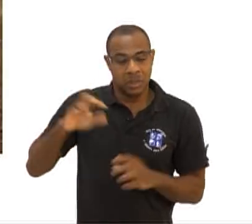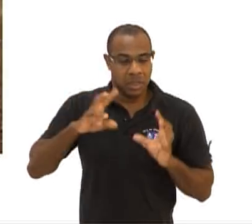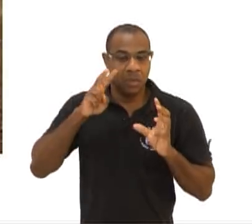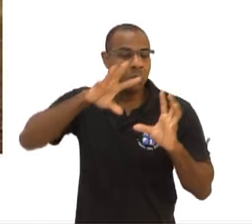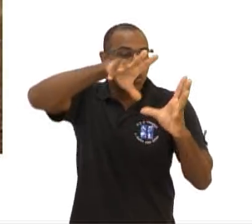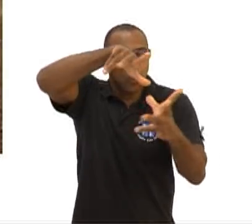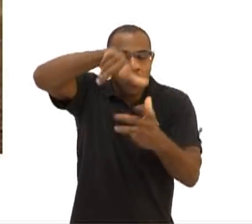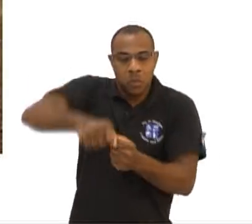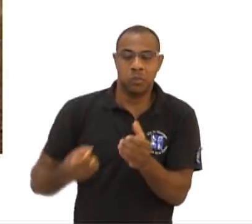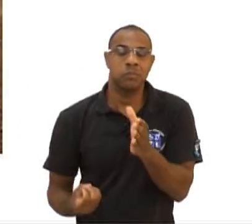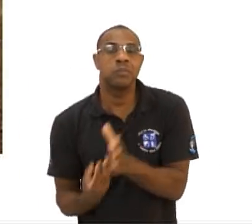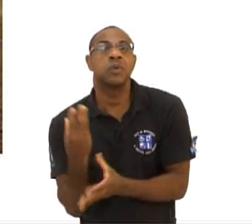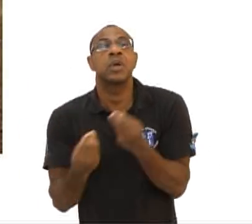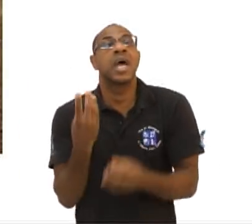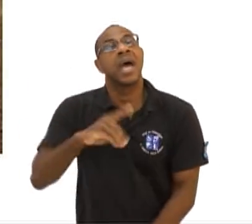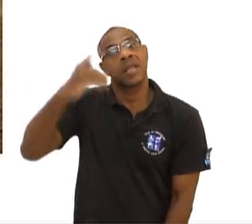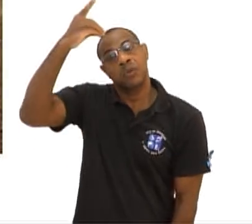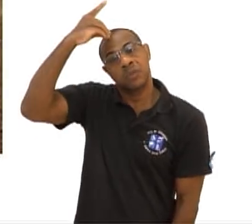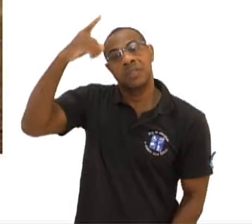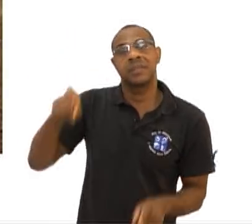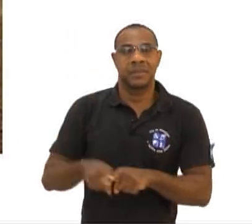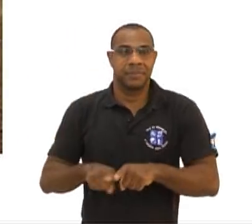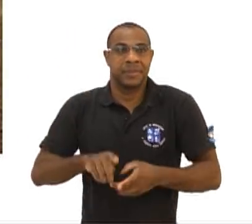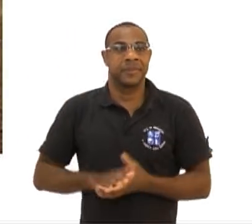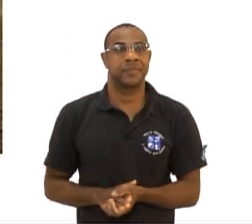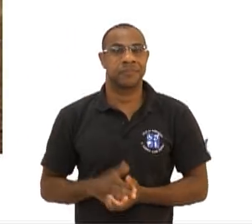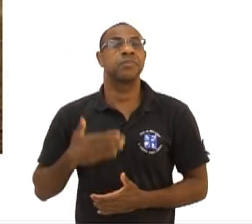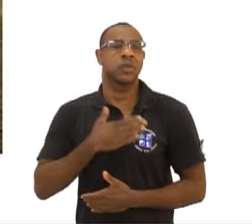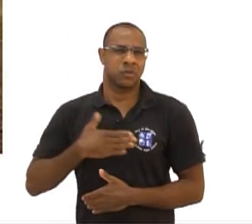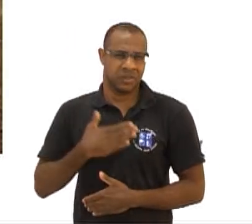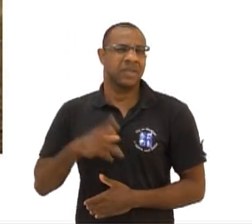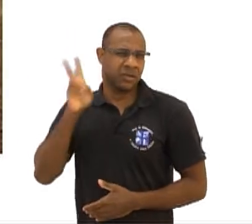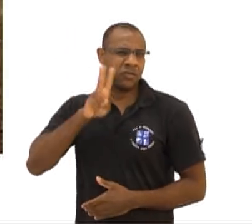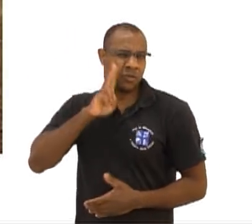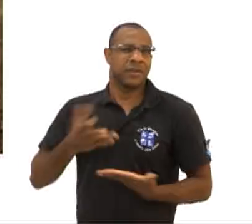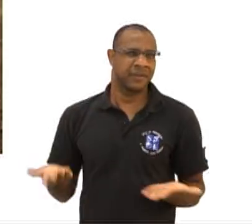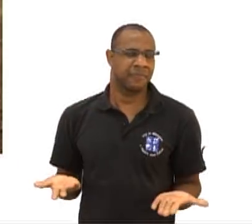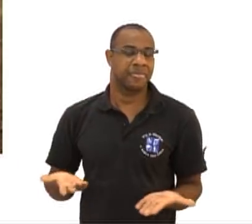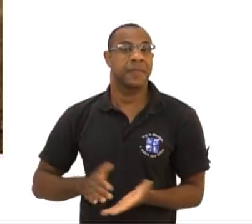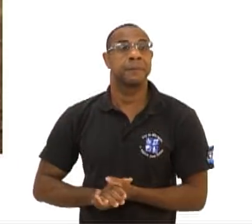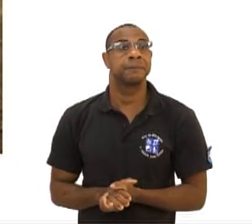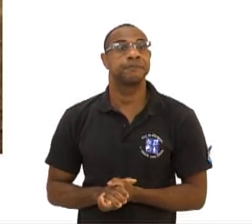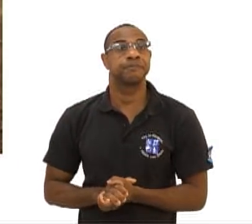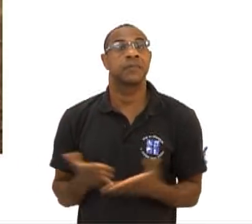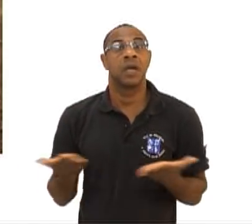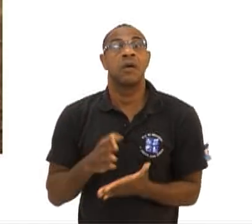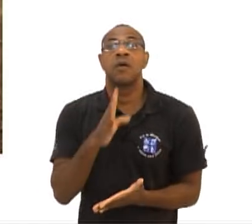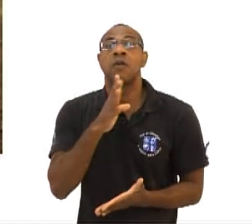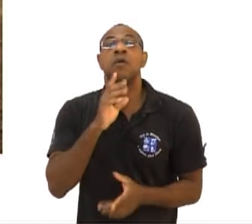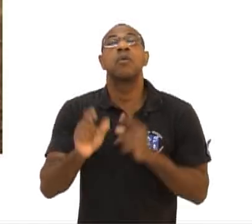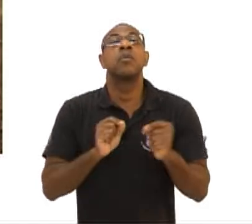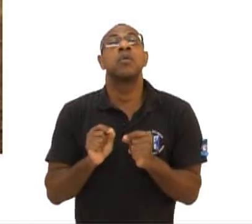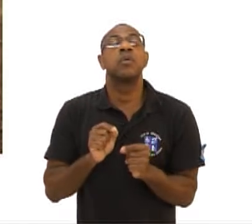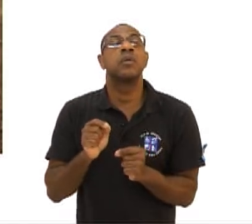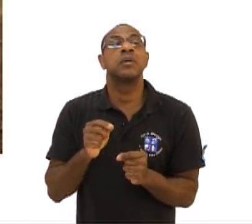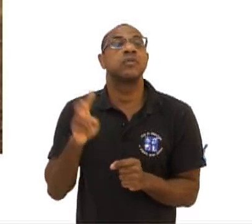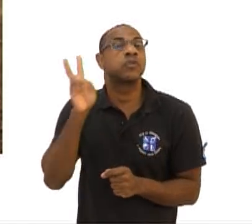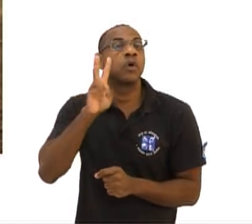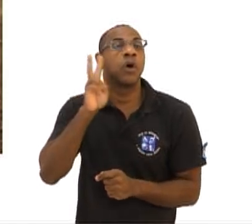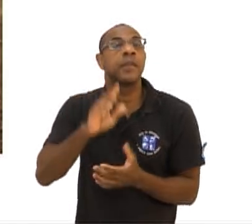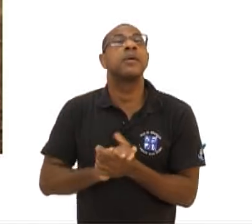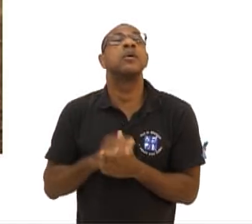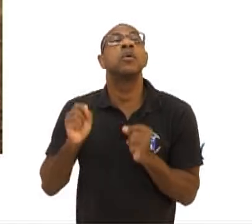que se constrói as doutrinas e as filosofias. Gostaram dessa história? Agora nós vamos conhecer uma história